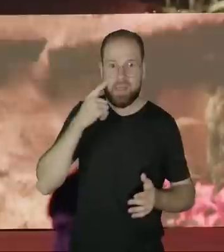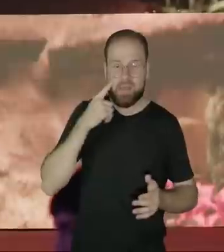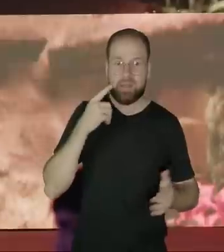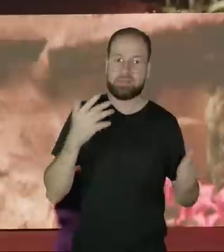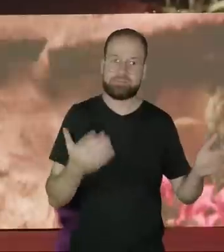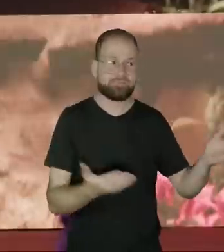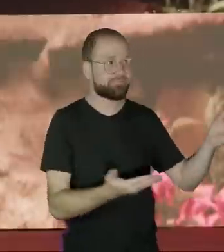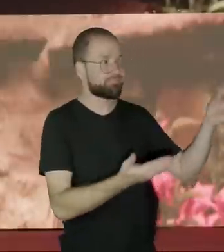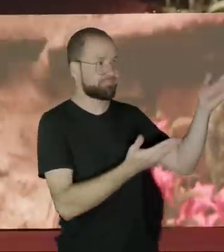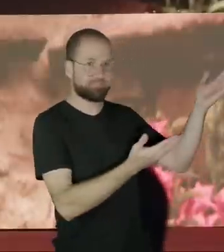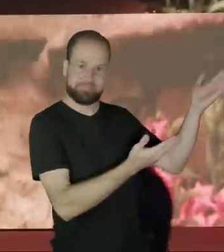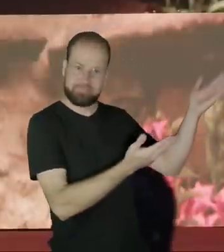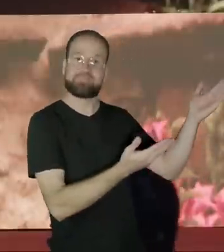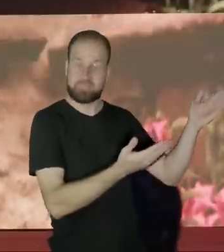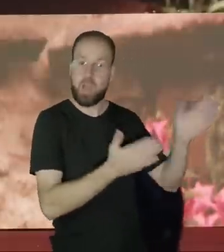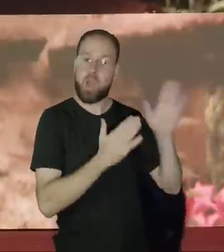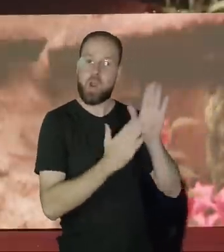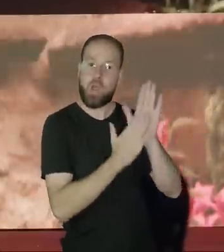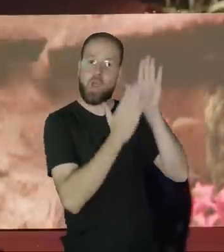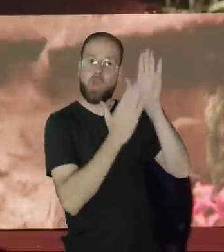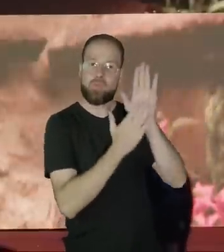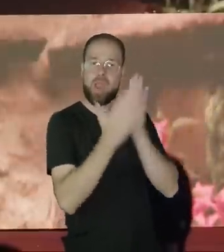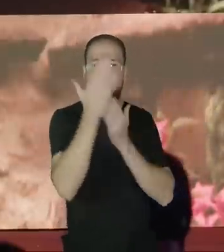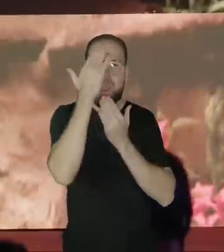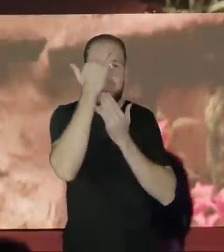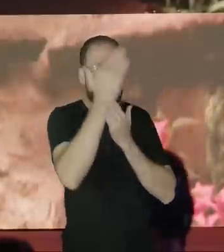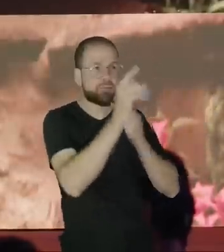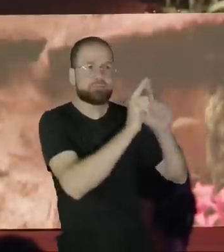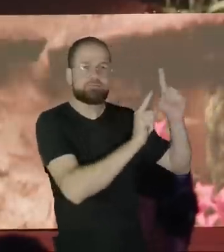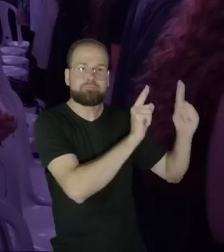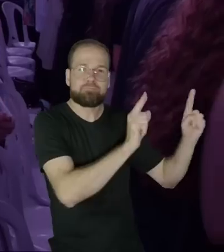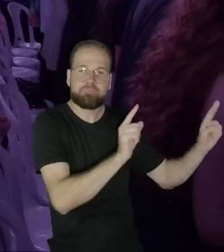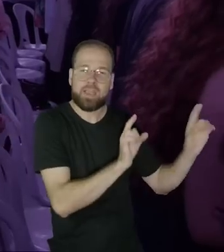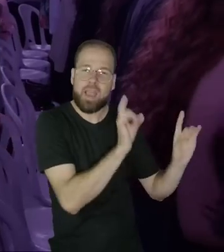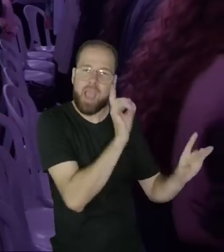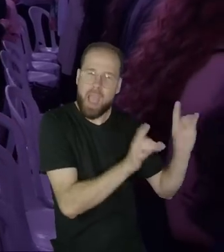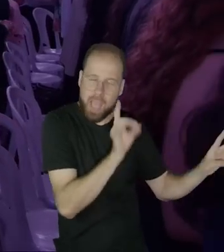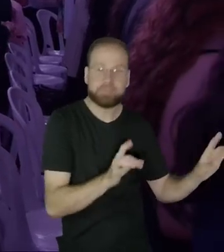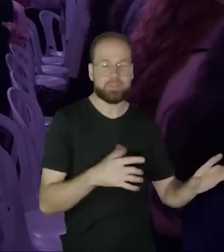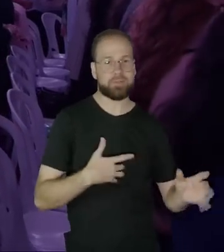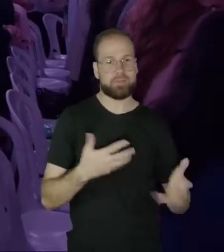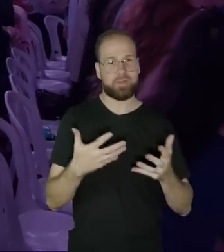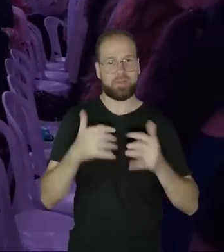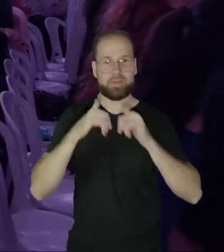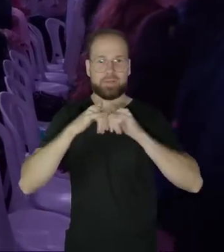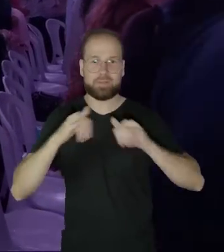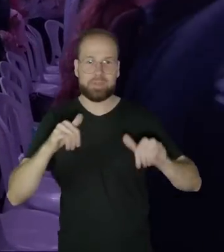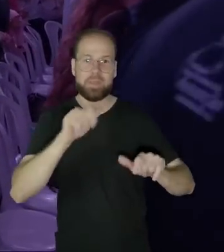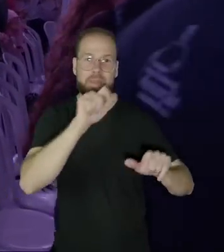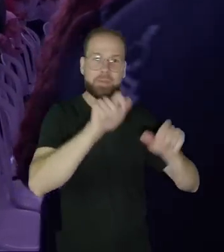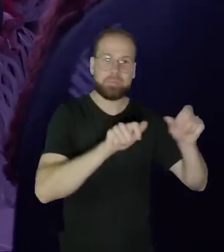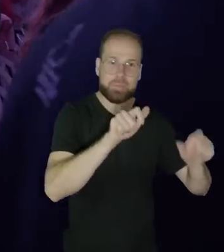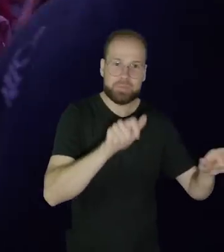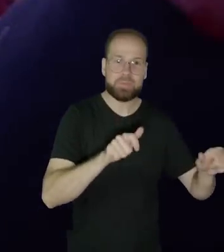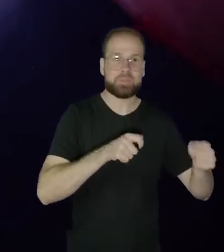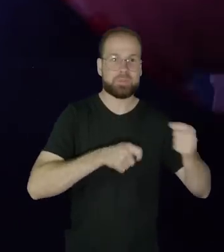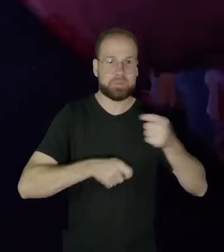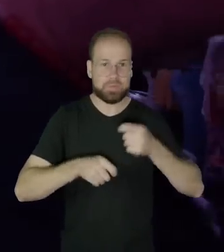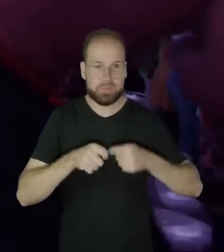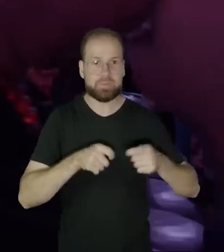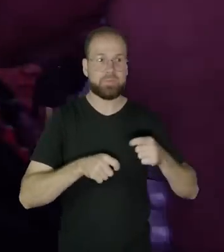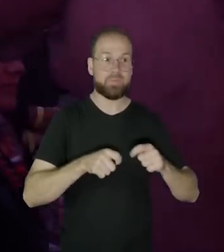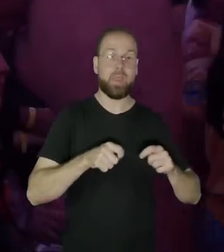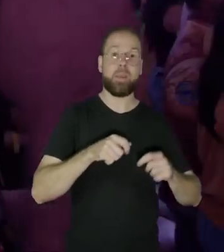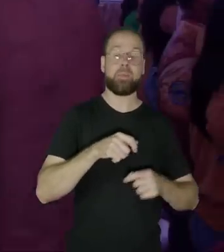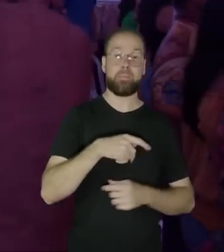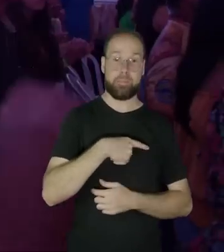agradecer pela vida de cada um. Eu tenho que destacar a presença aqui de algumas pessoas. Presidente da Assembleia Legislativa do Estado de Goiás, Bruno